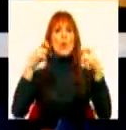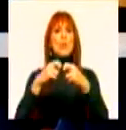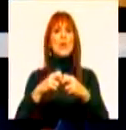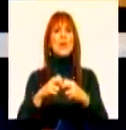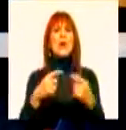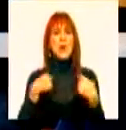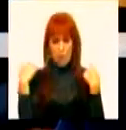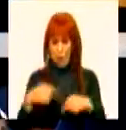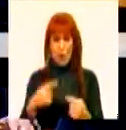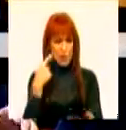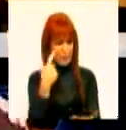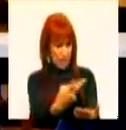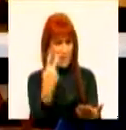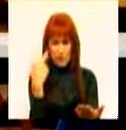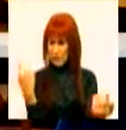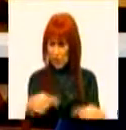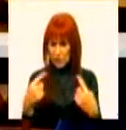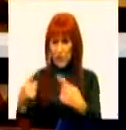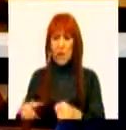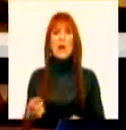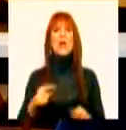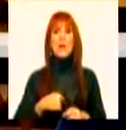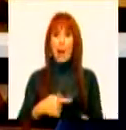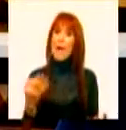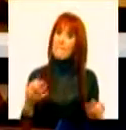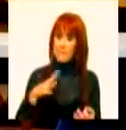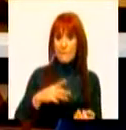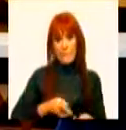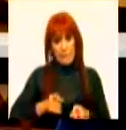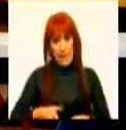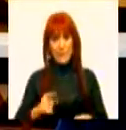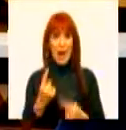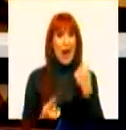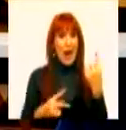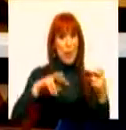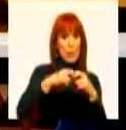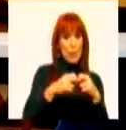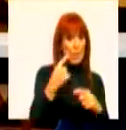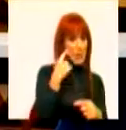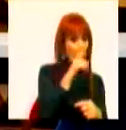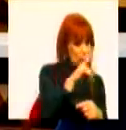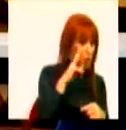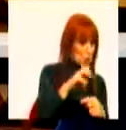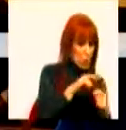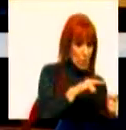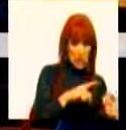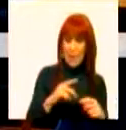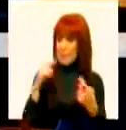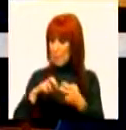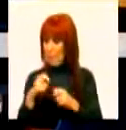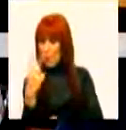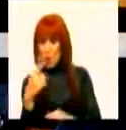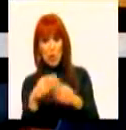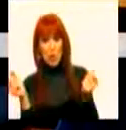com que nos temos deparado. Também há que reconhecer que por cada problema que identificamos, por cada problema